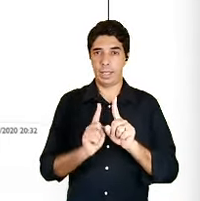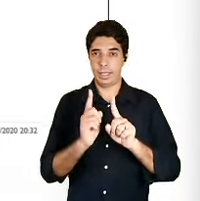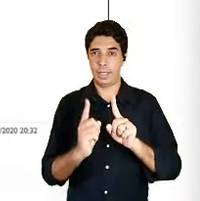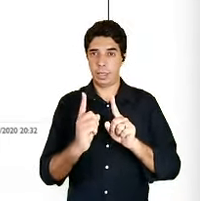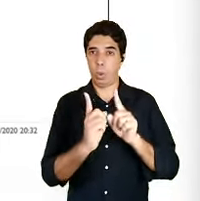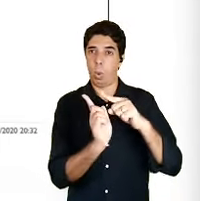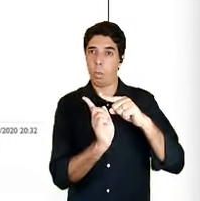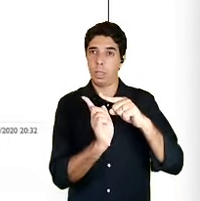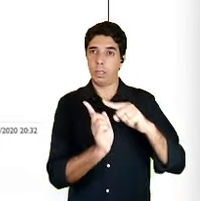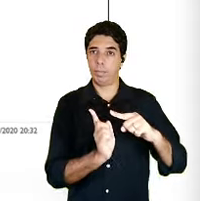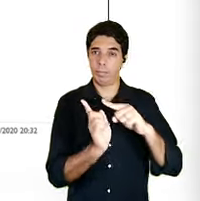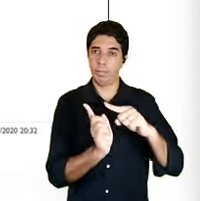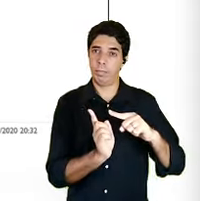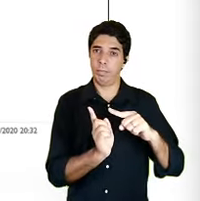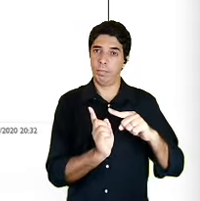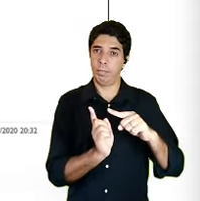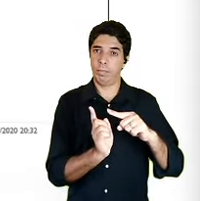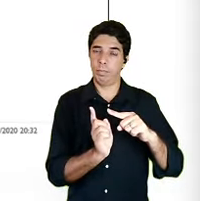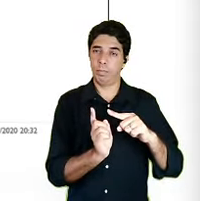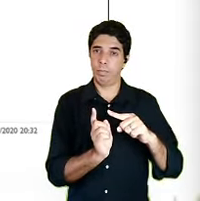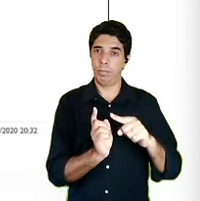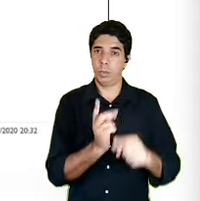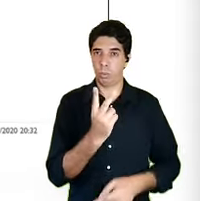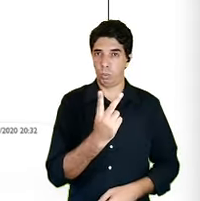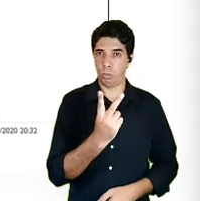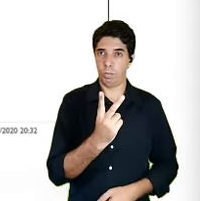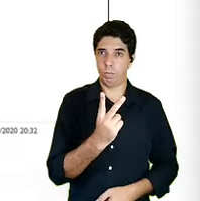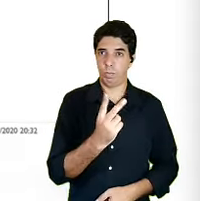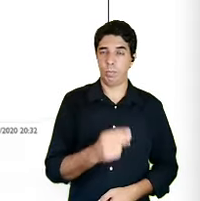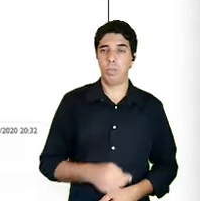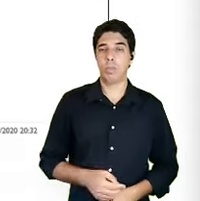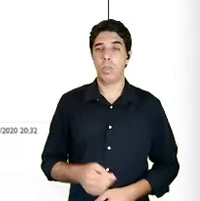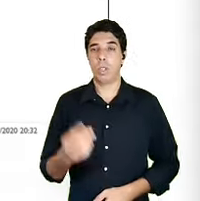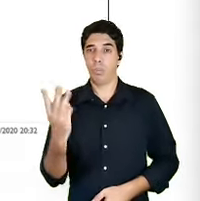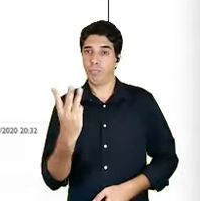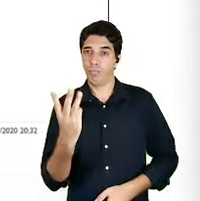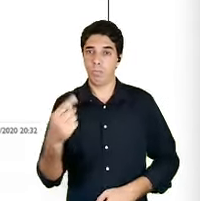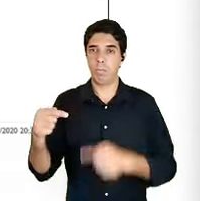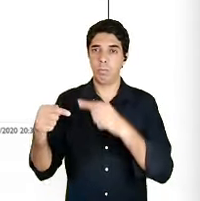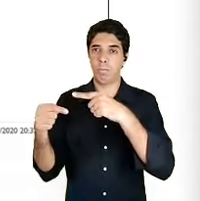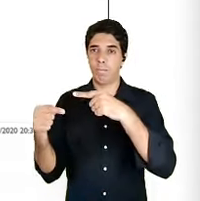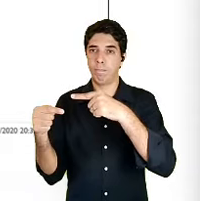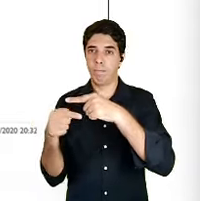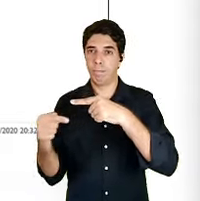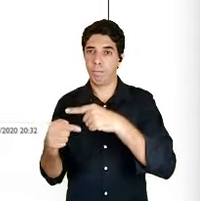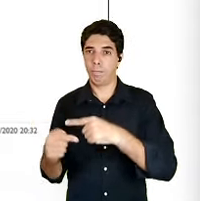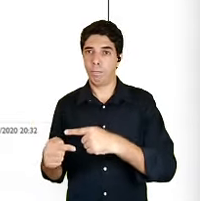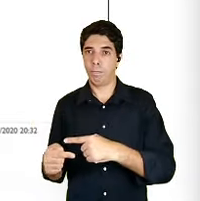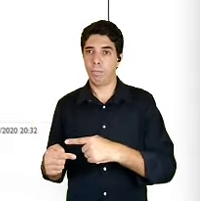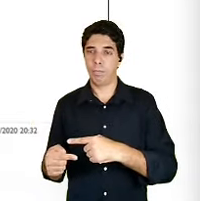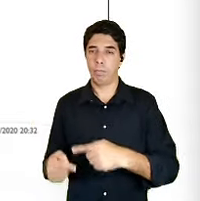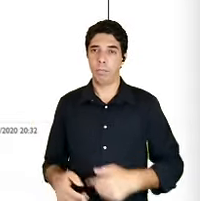e ortogonais. Veja que aqui eu tenho exemplos de projeções cilíndricas oblíquas.